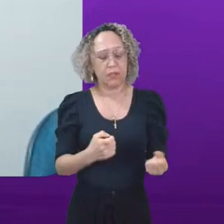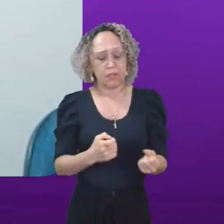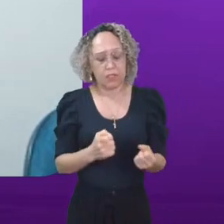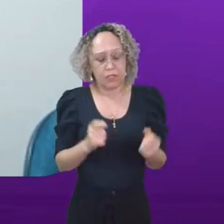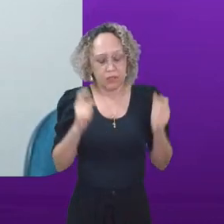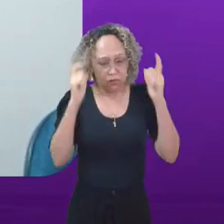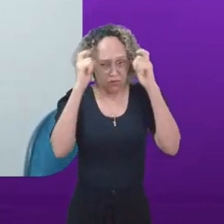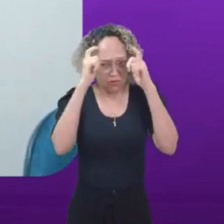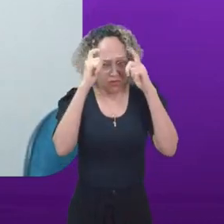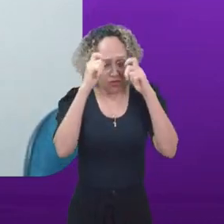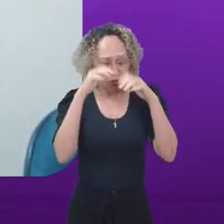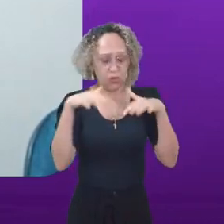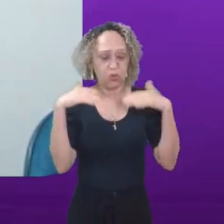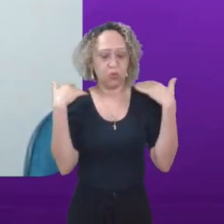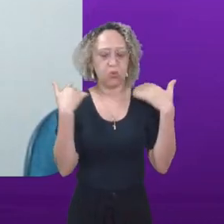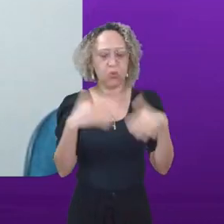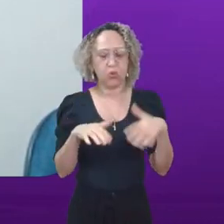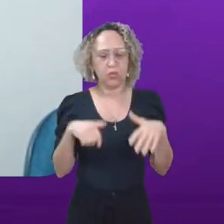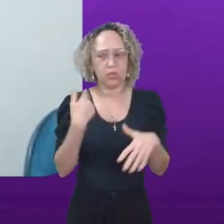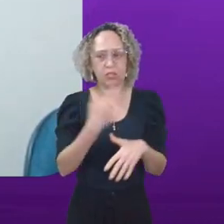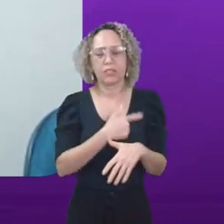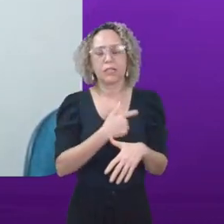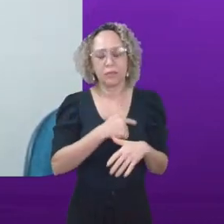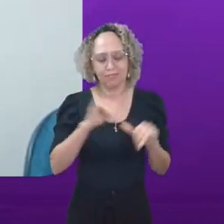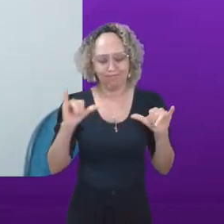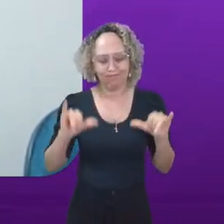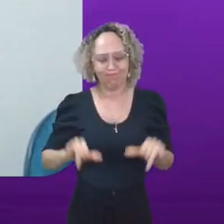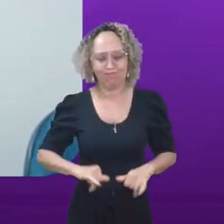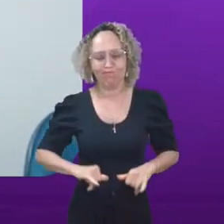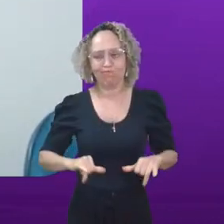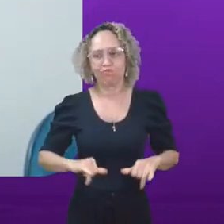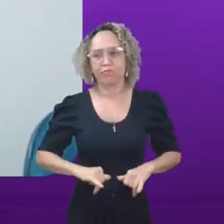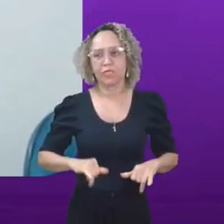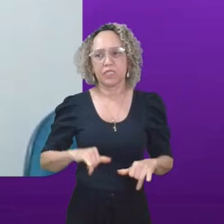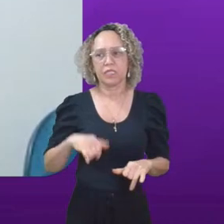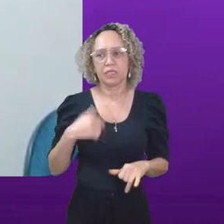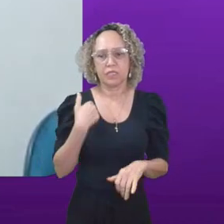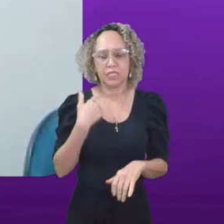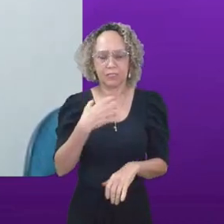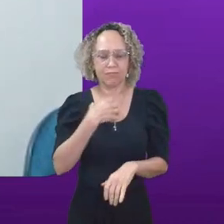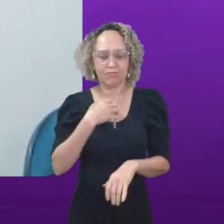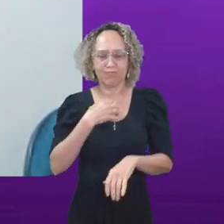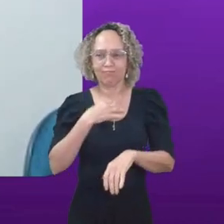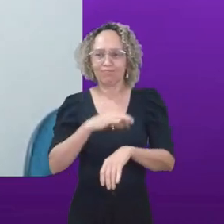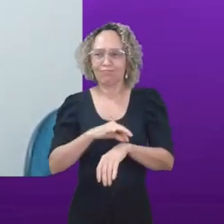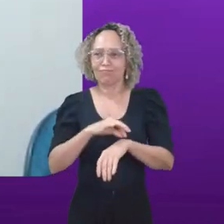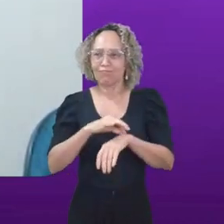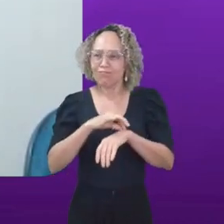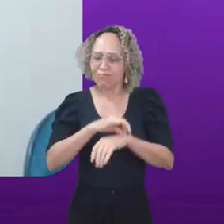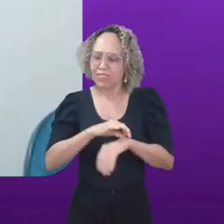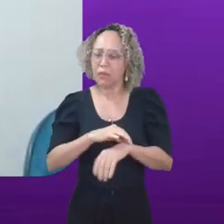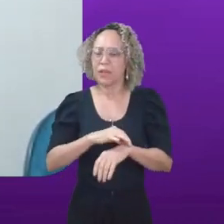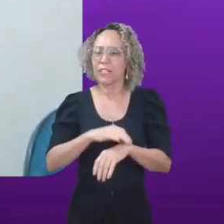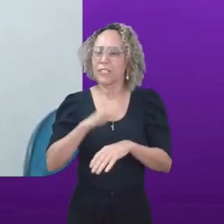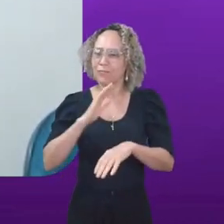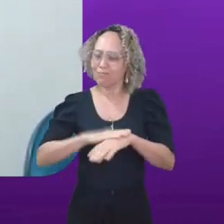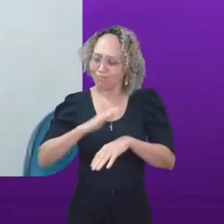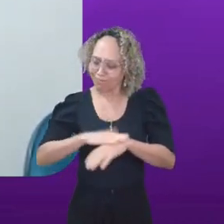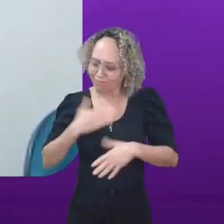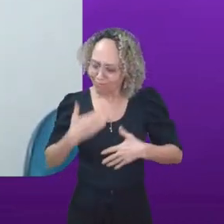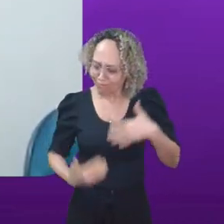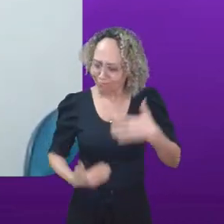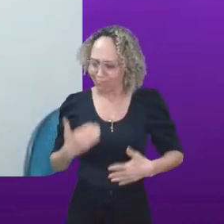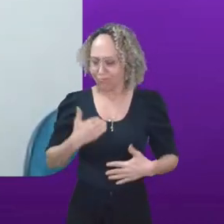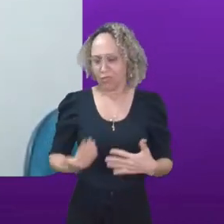A gente sabe do martírio que é, E quando se vive isso na pele, literalmente, isso é muito